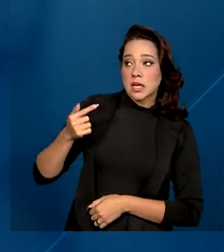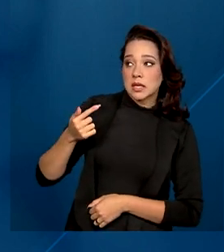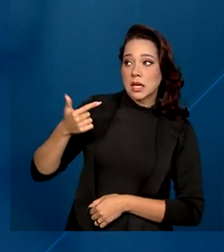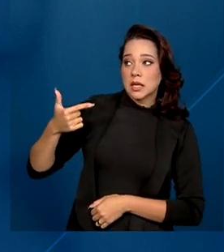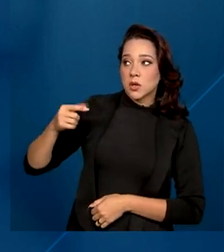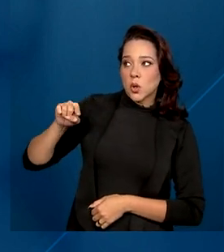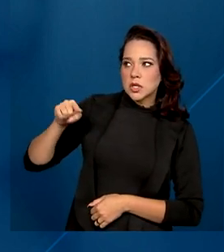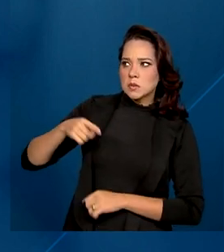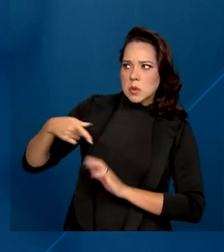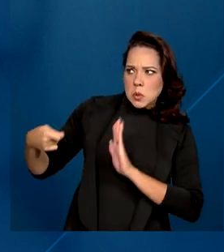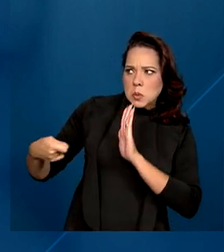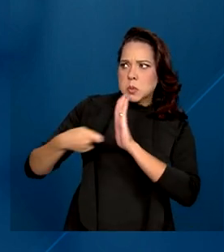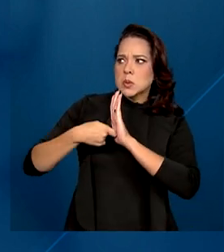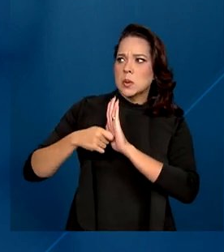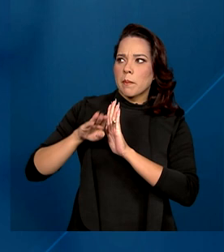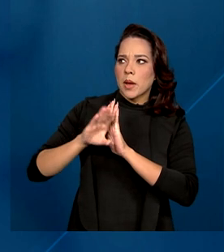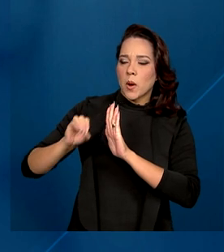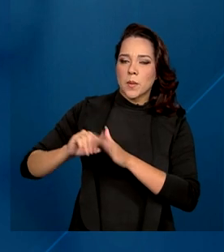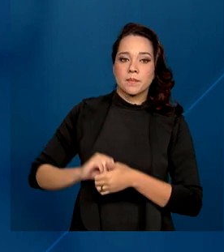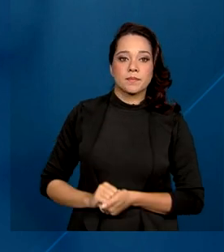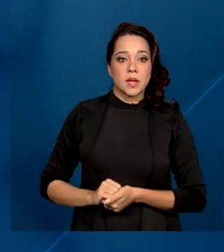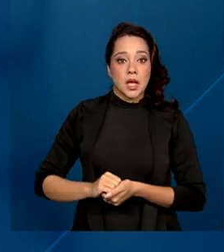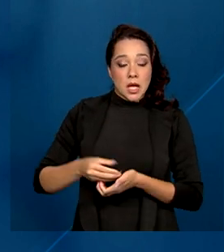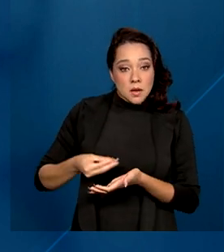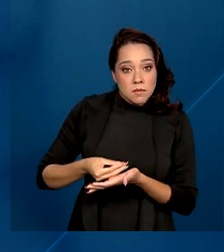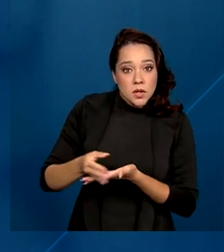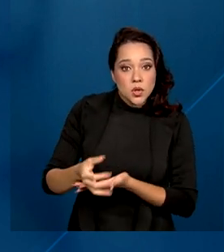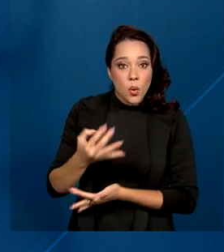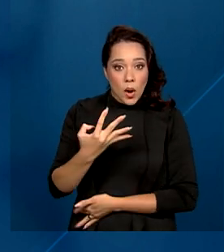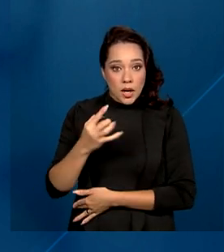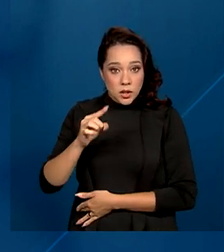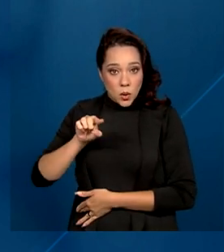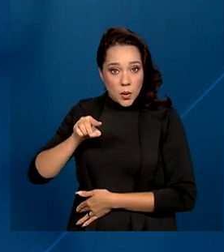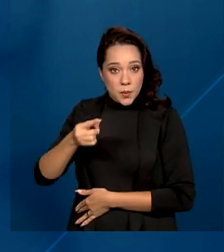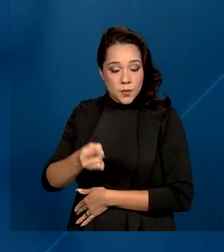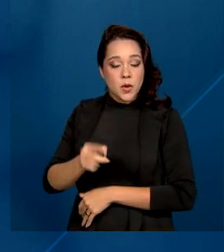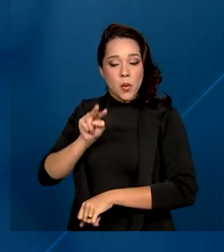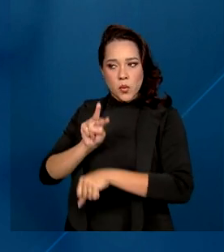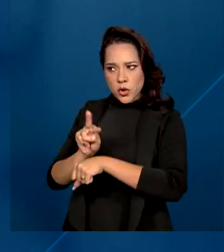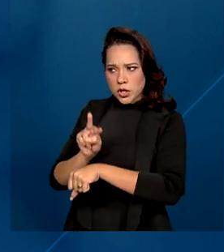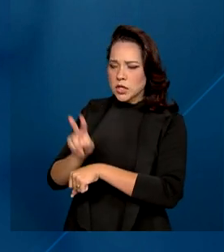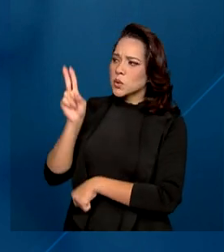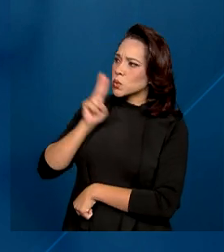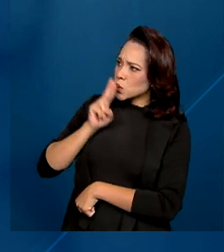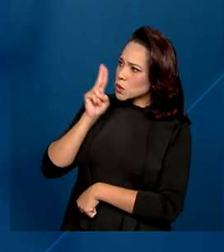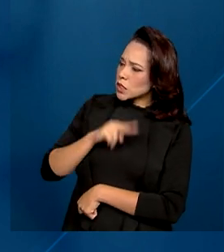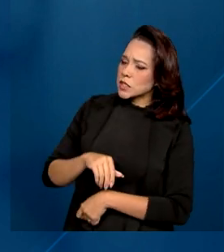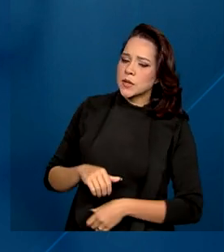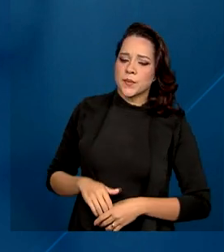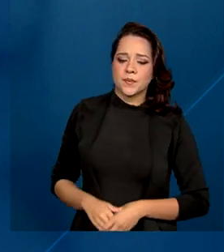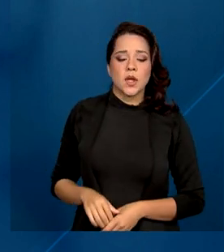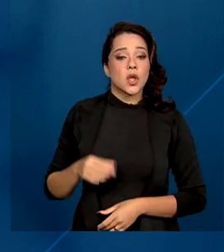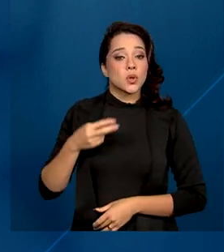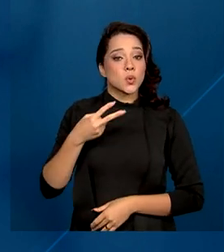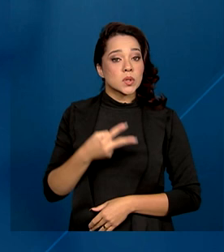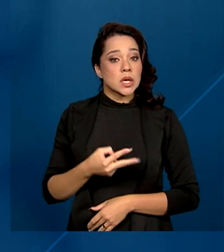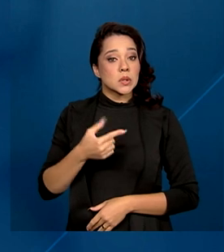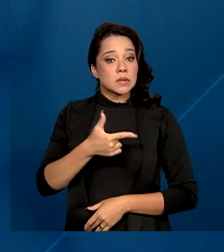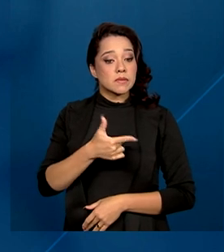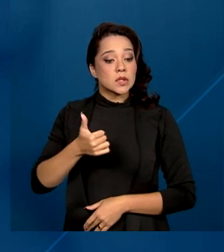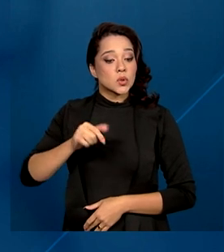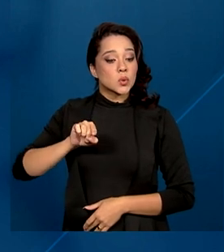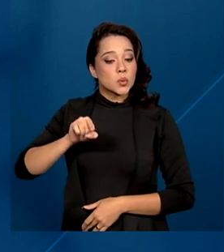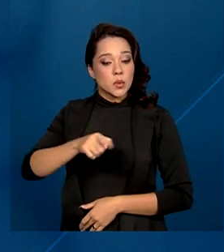mil boletins de ocorrência e expediu 41 mil medidas protetivas de urgência. 221